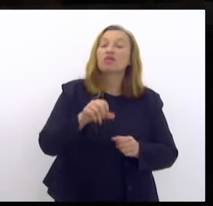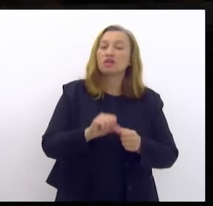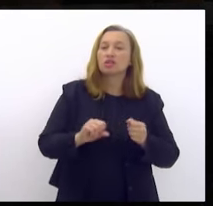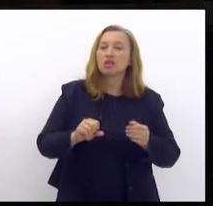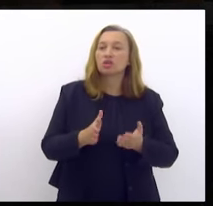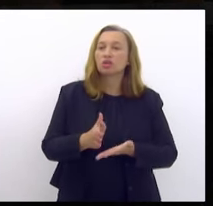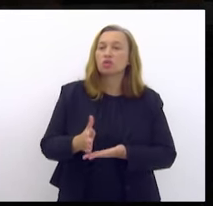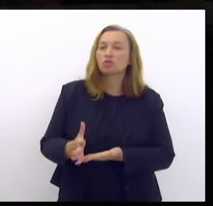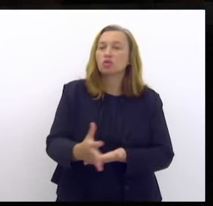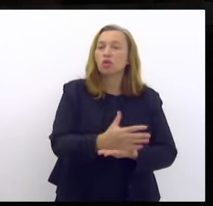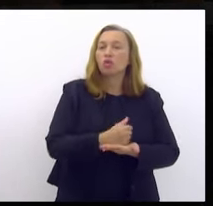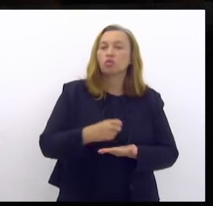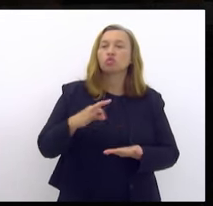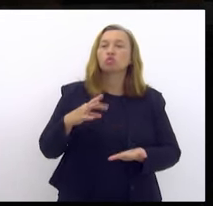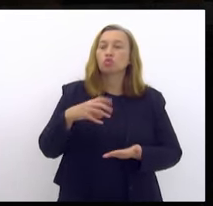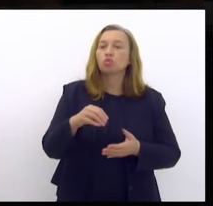tudo,